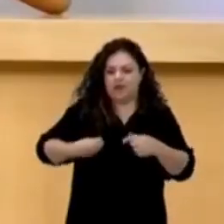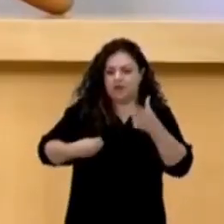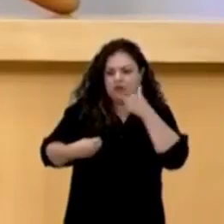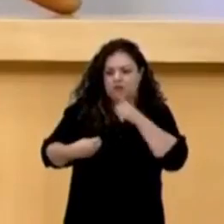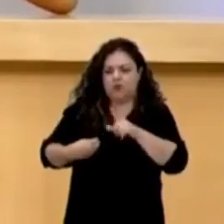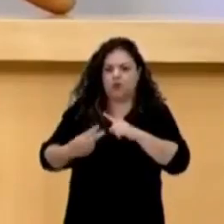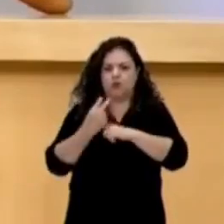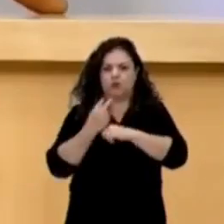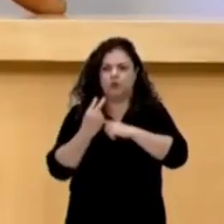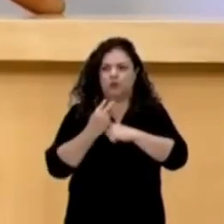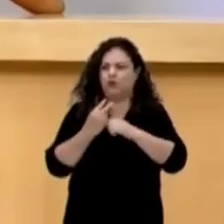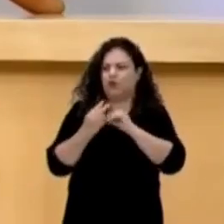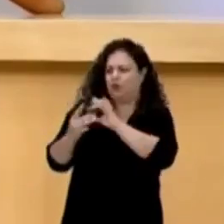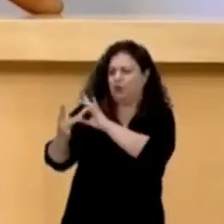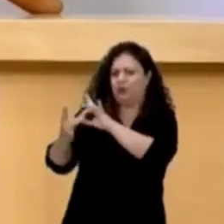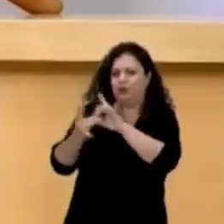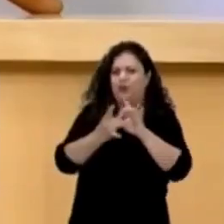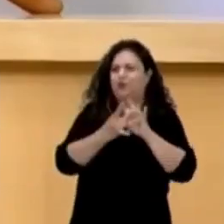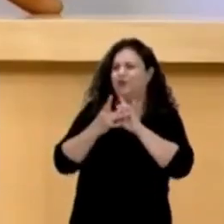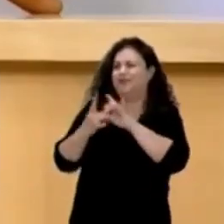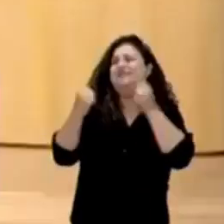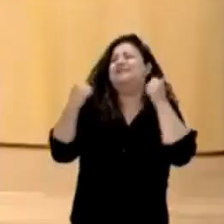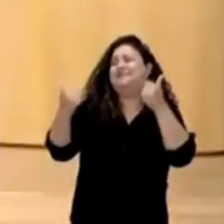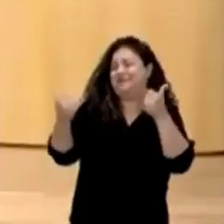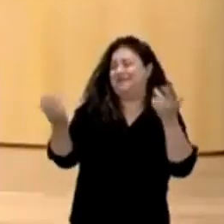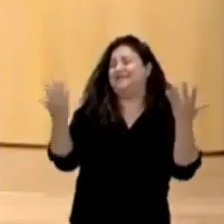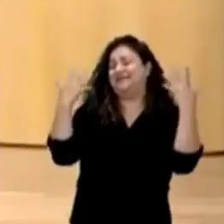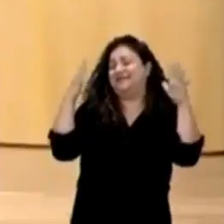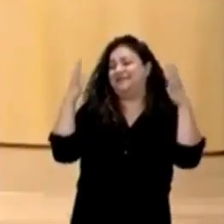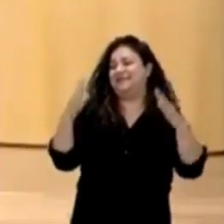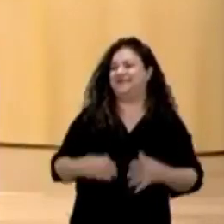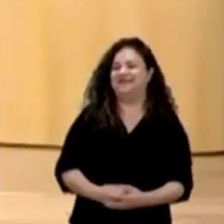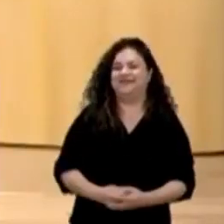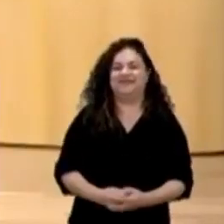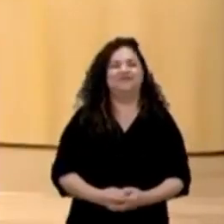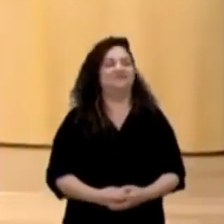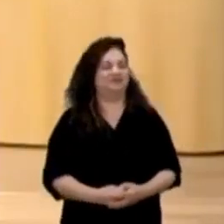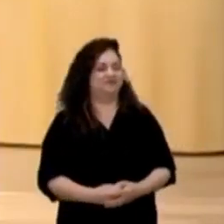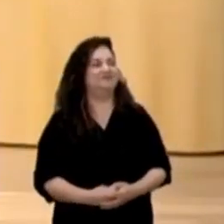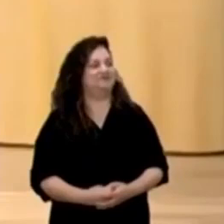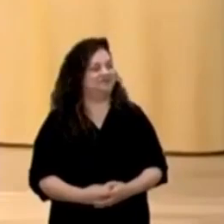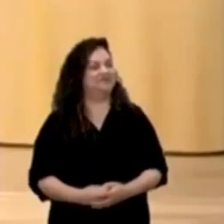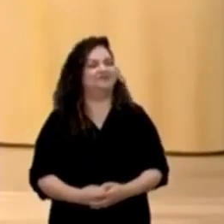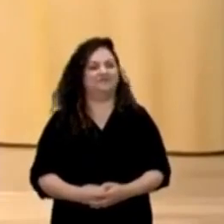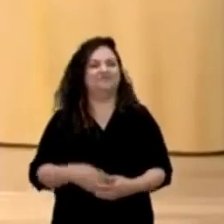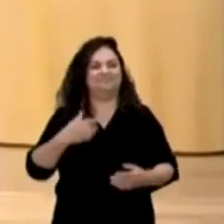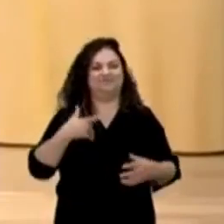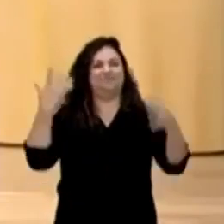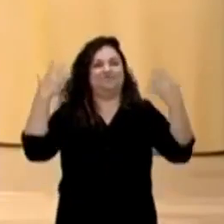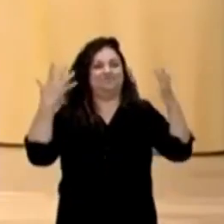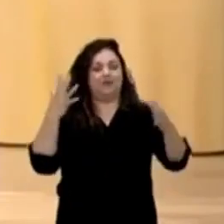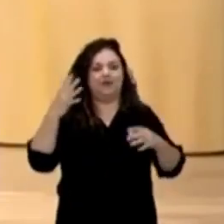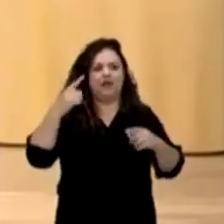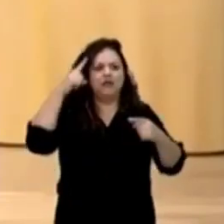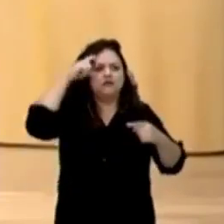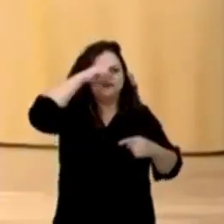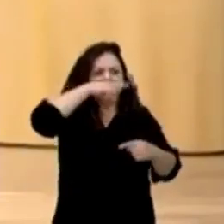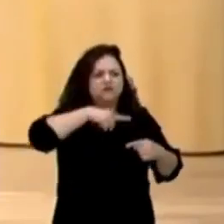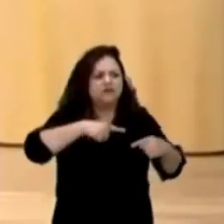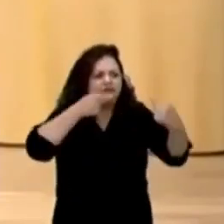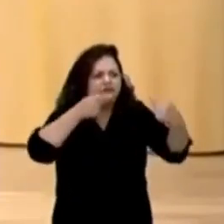aqui, unidos e juntinhos. Verdade. Eu celebro também aprender com os desafios, né?